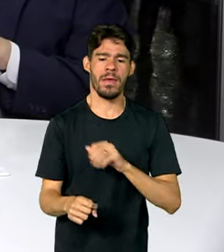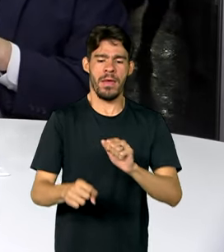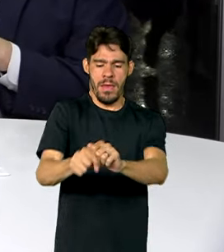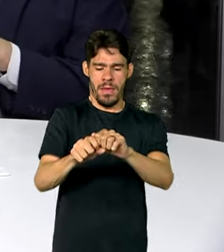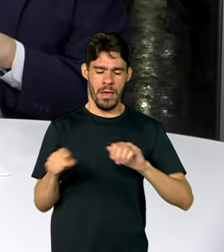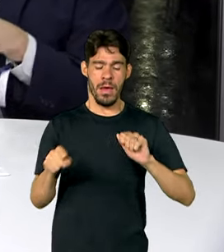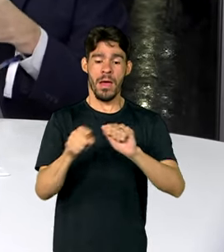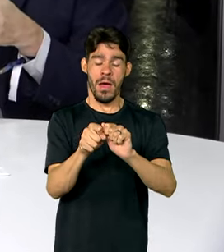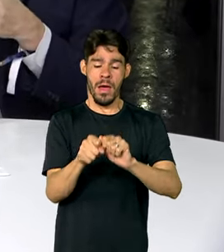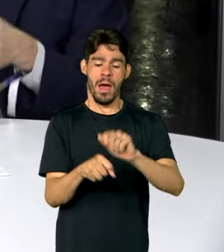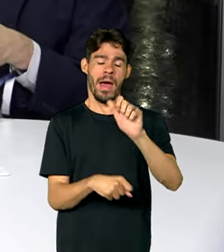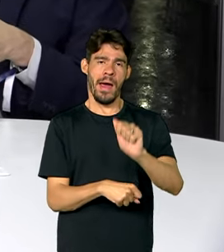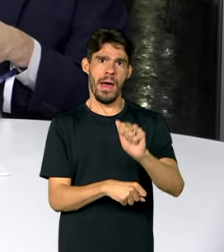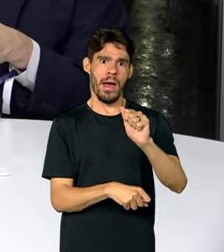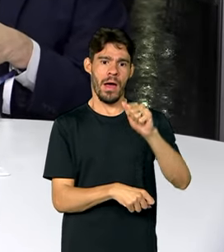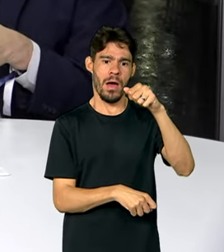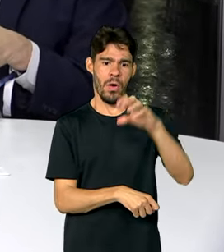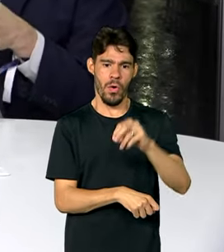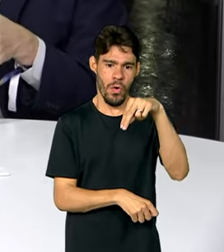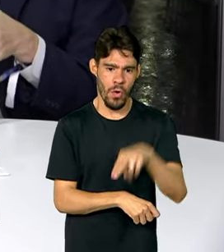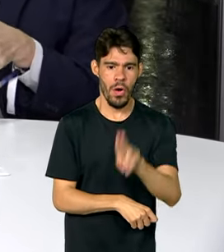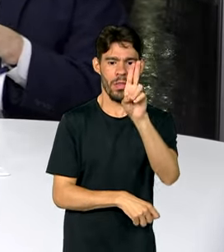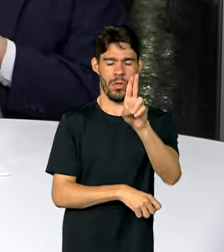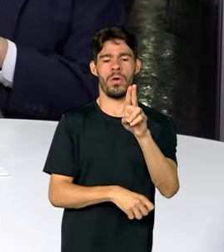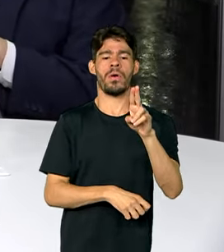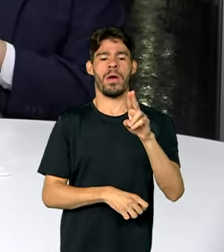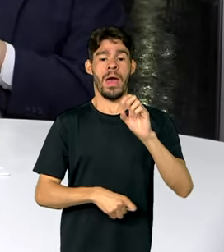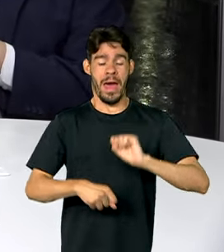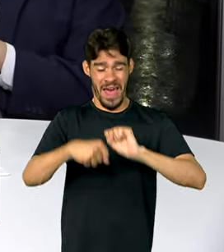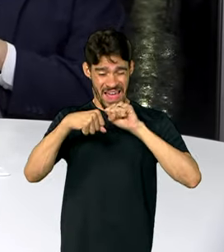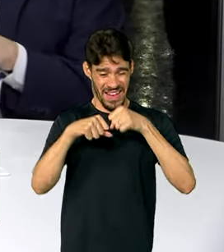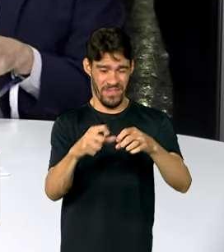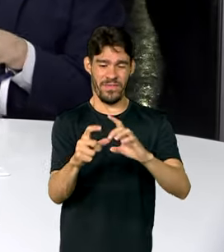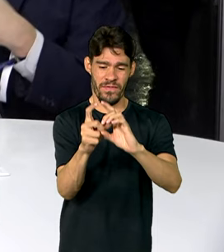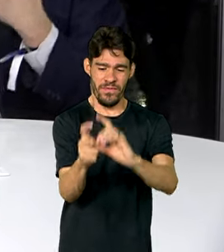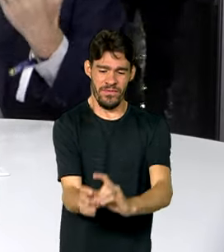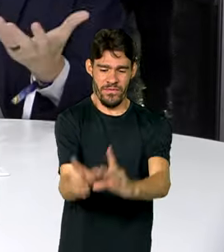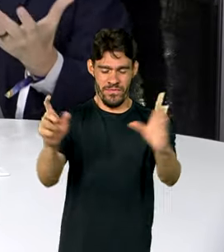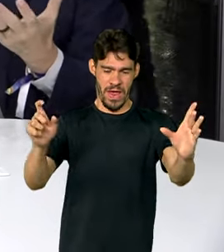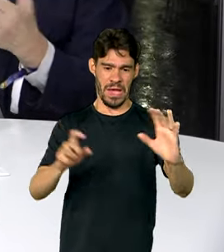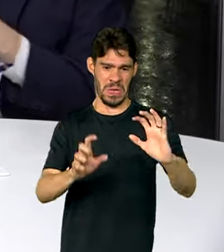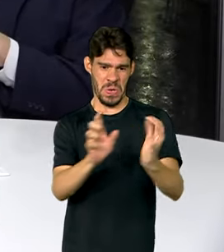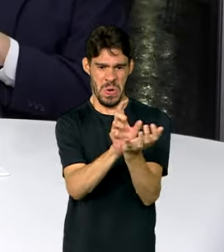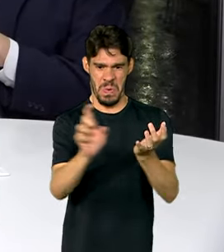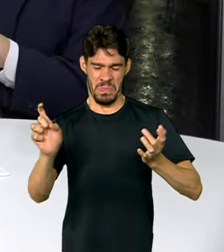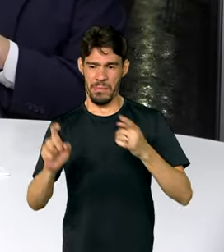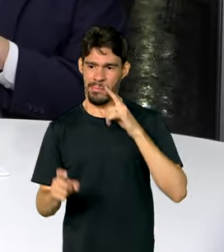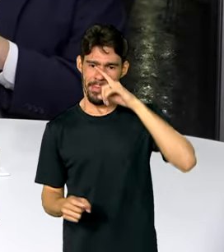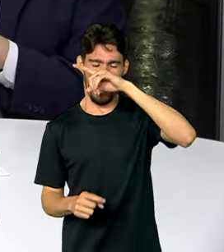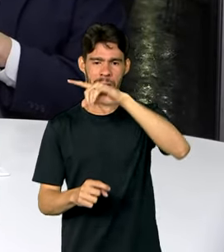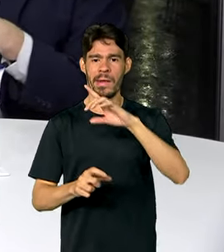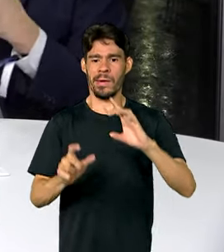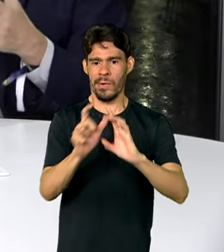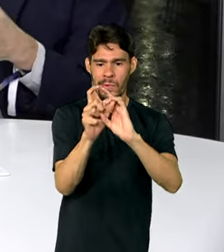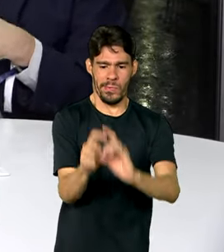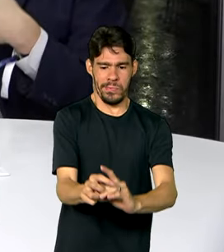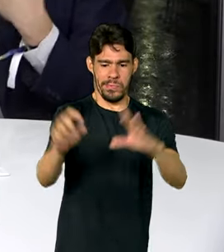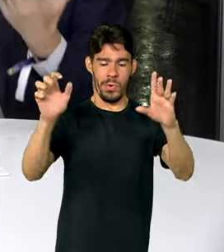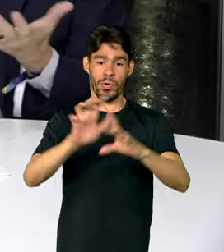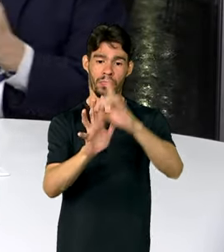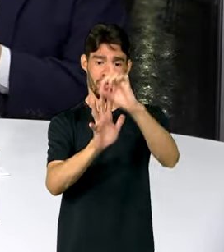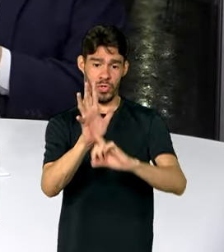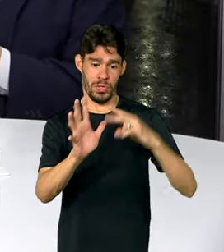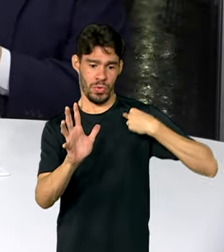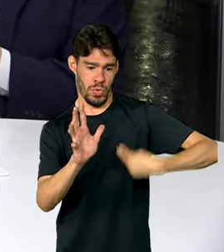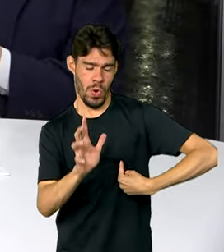das Nações Unidas, a defesa da democracia nesse momento em que a extrema-direita coloca em risco a democracia, os direitos